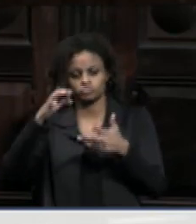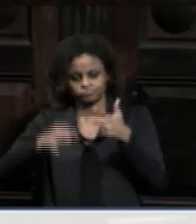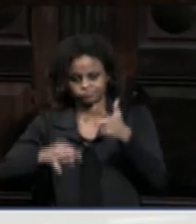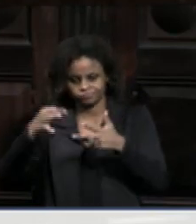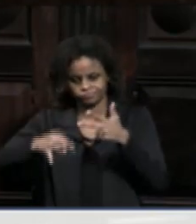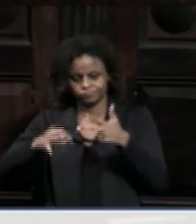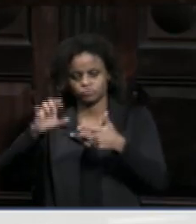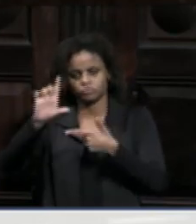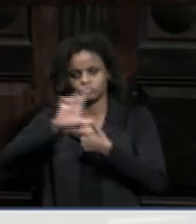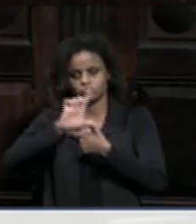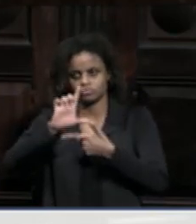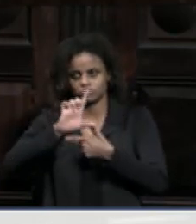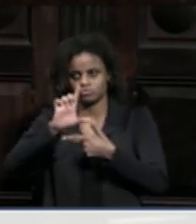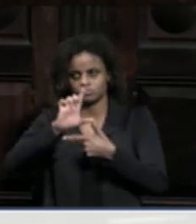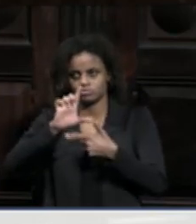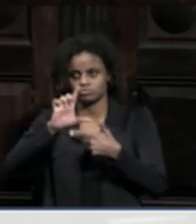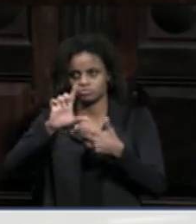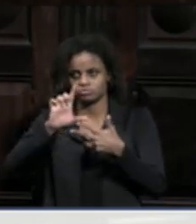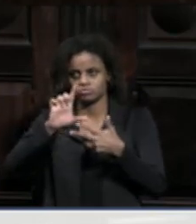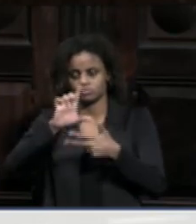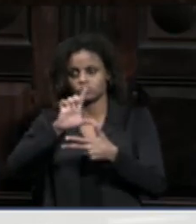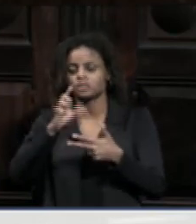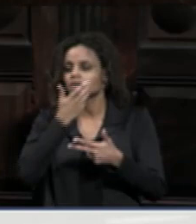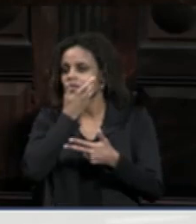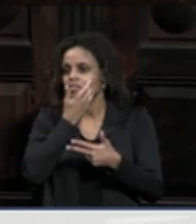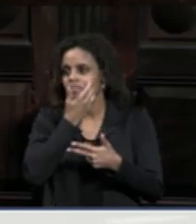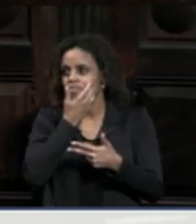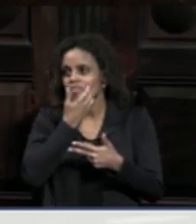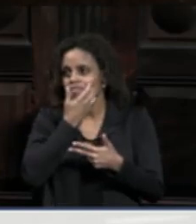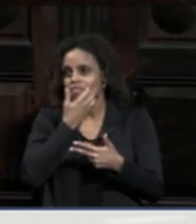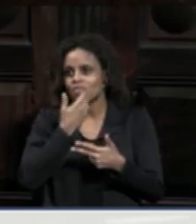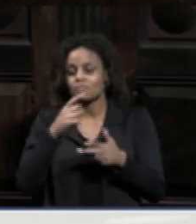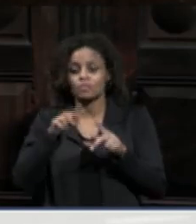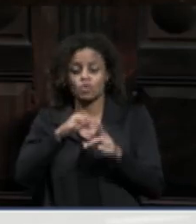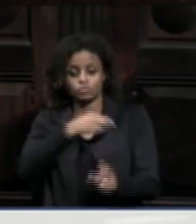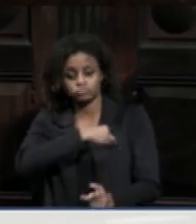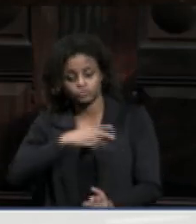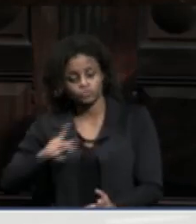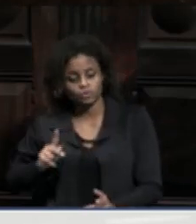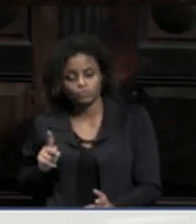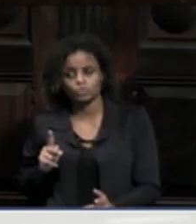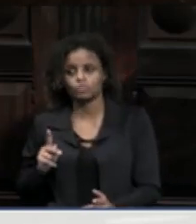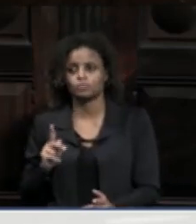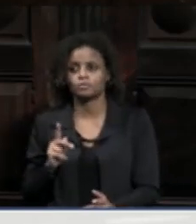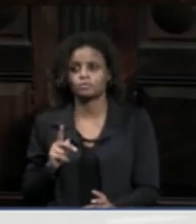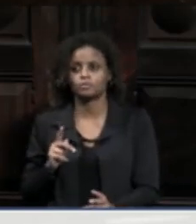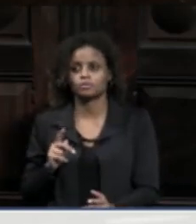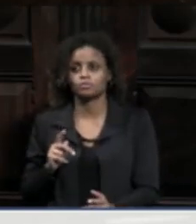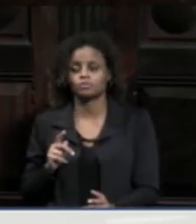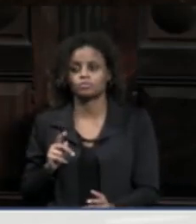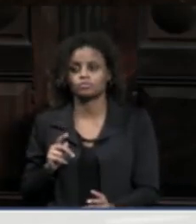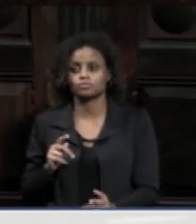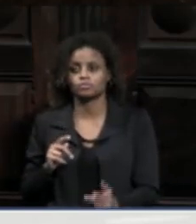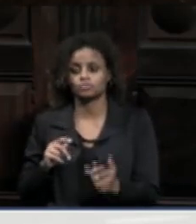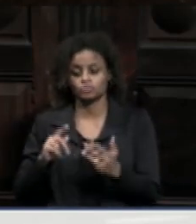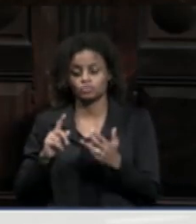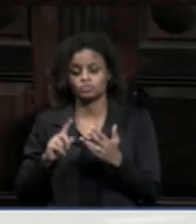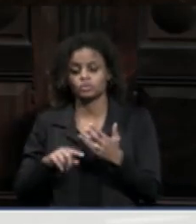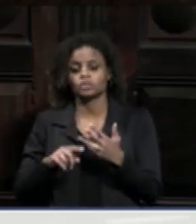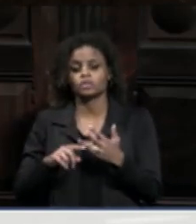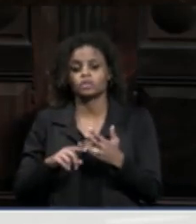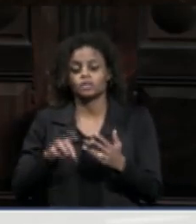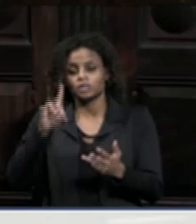Judiciário, o Poder Legislativo, o Ministério Público e a